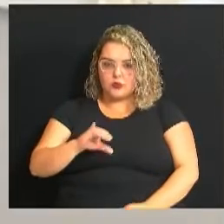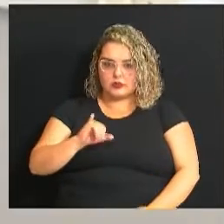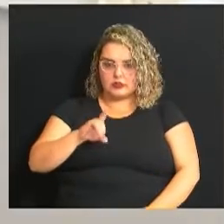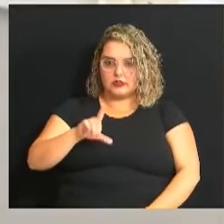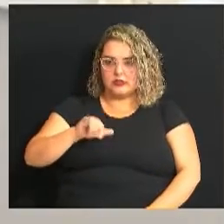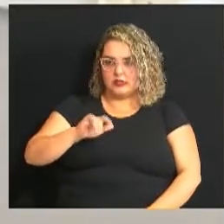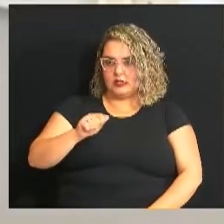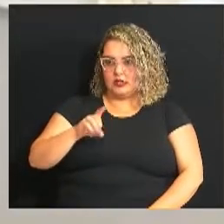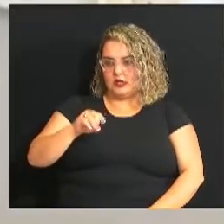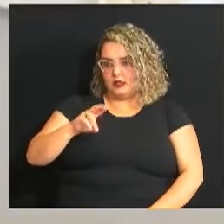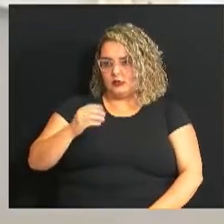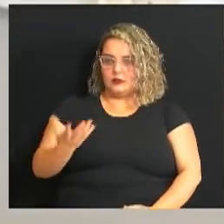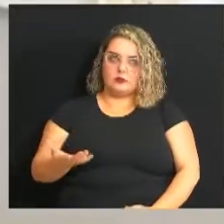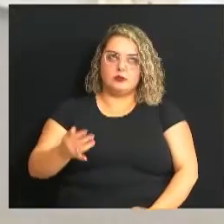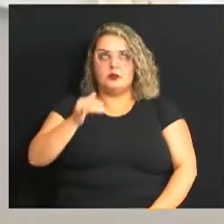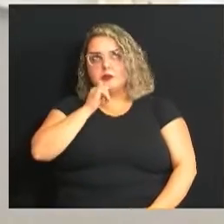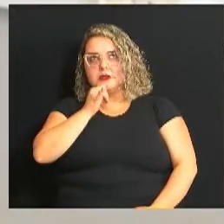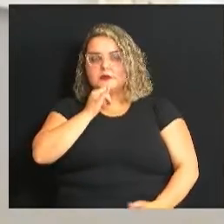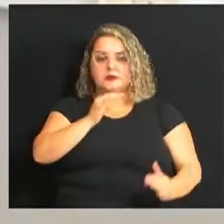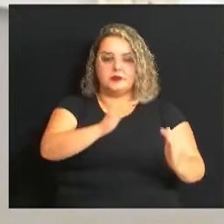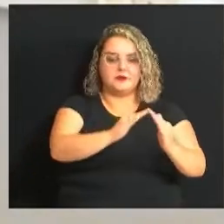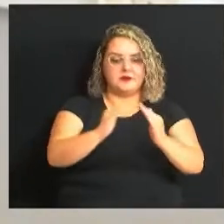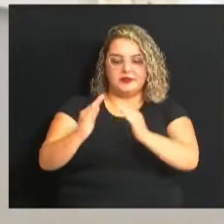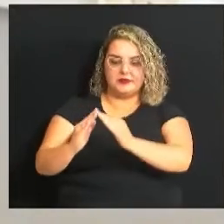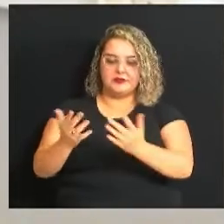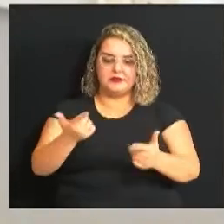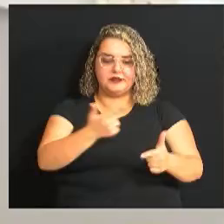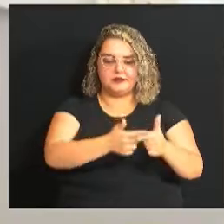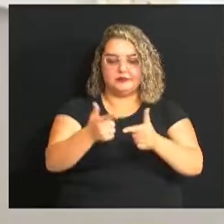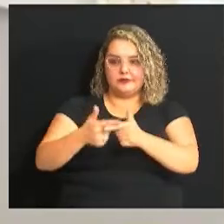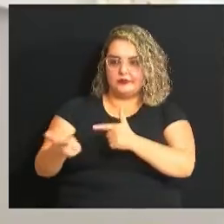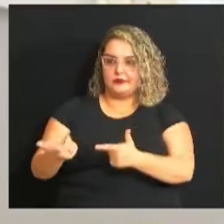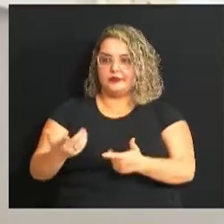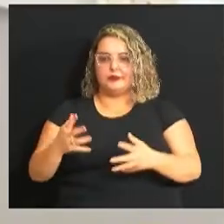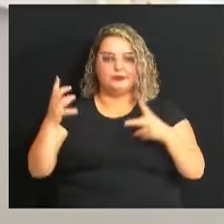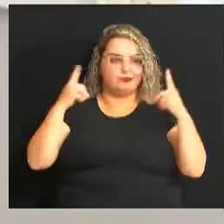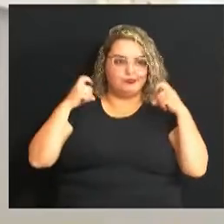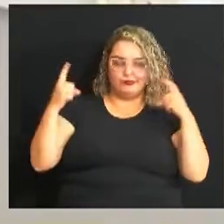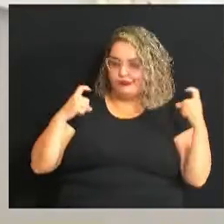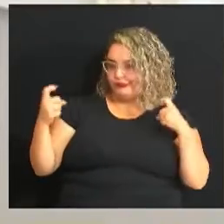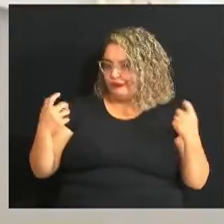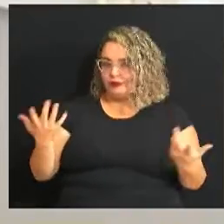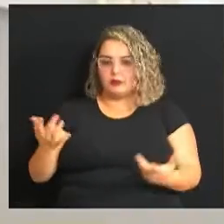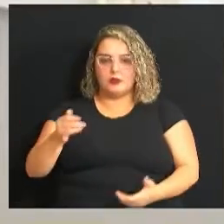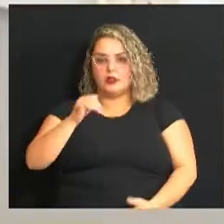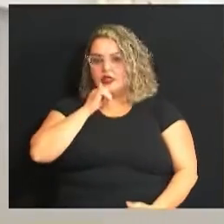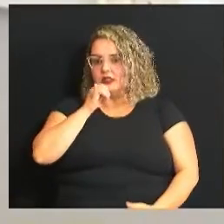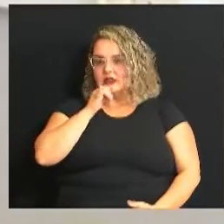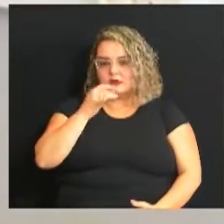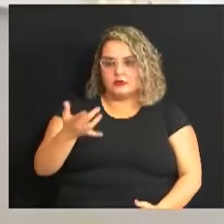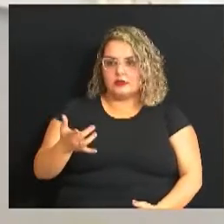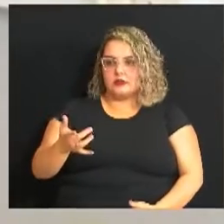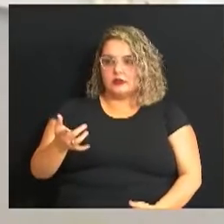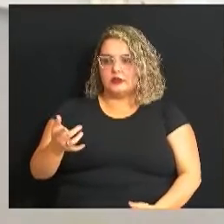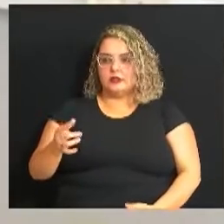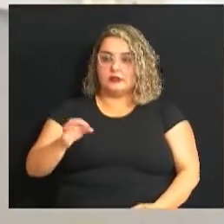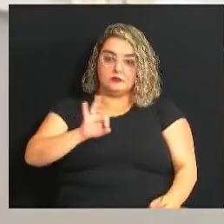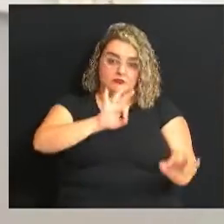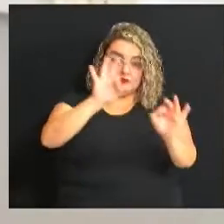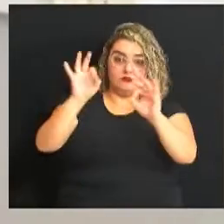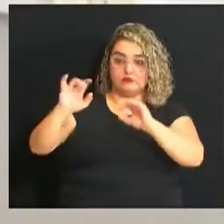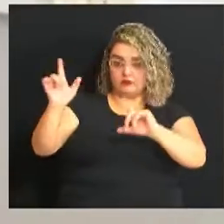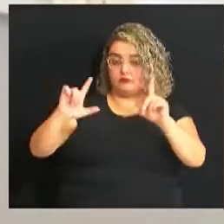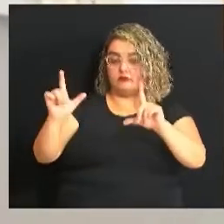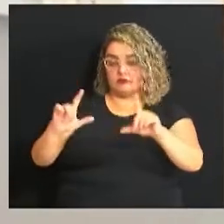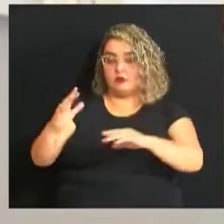dois vizinhos que estão com problema, enfim, de barulho, o pessoal que está, por exemplo, assistindo a gente aqui no Câmara